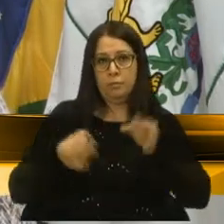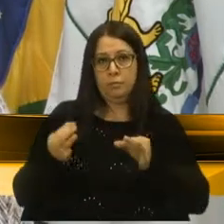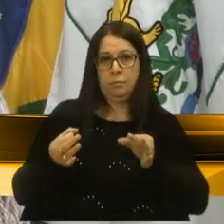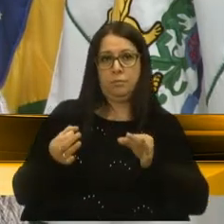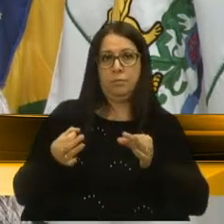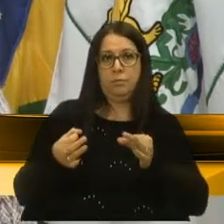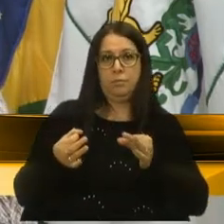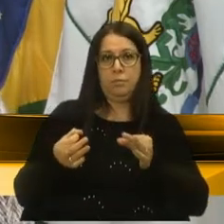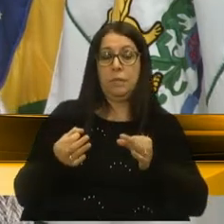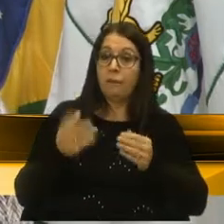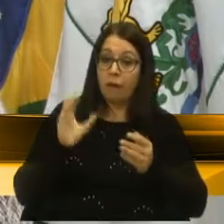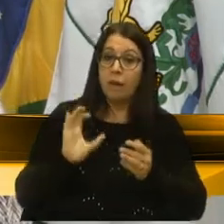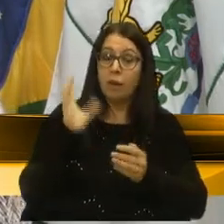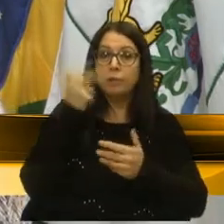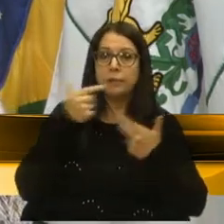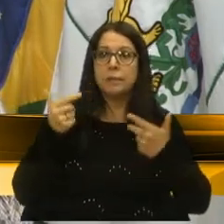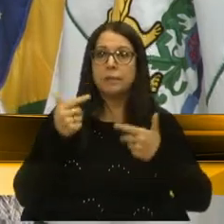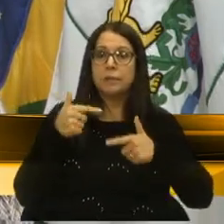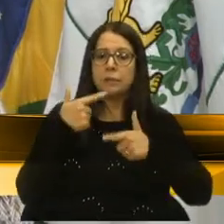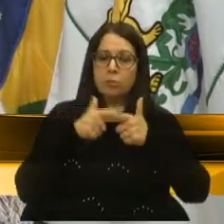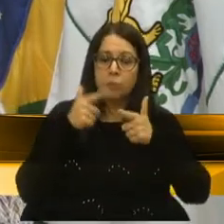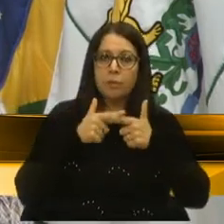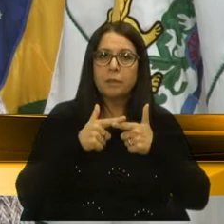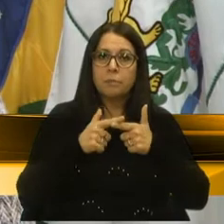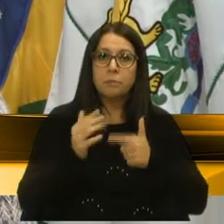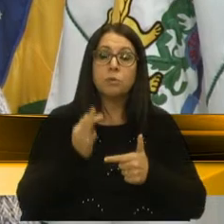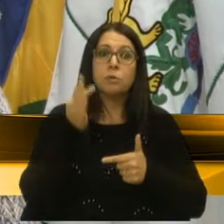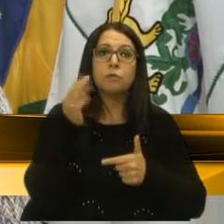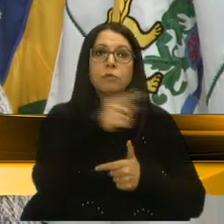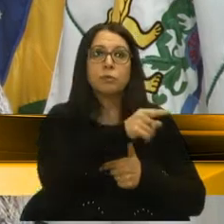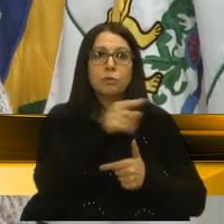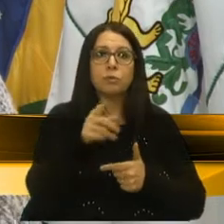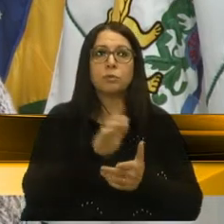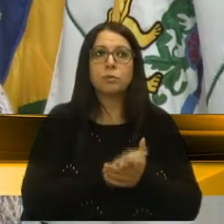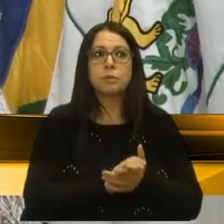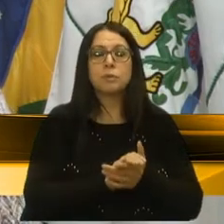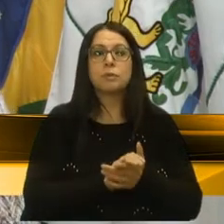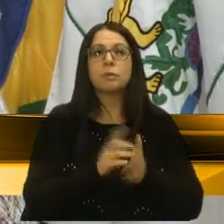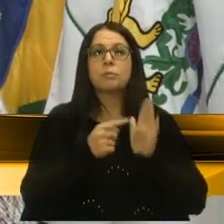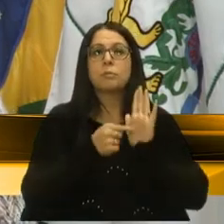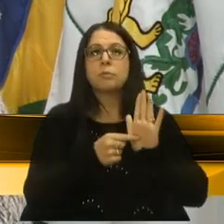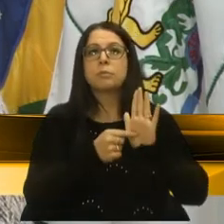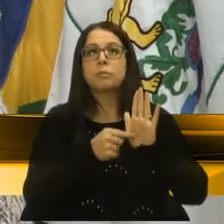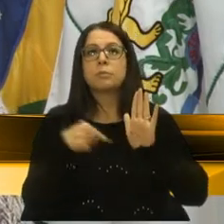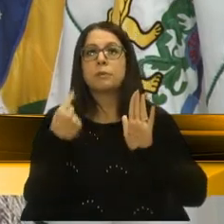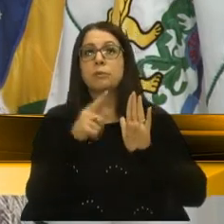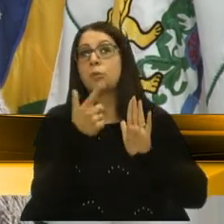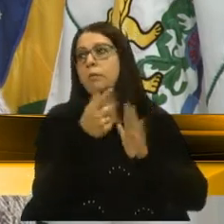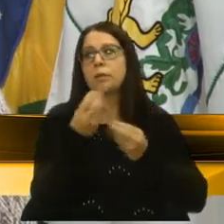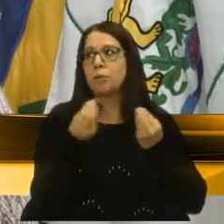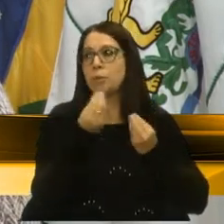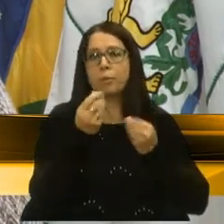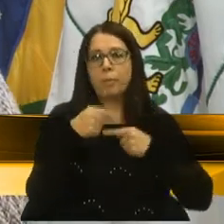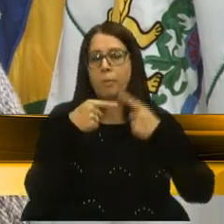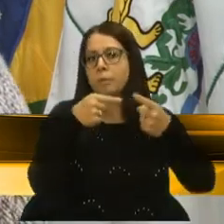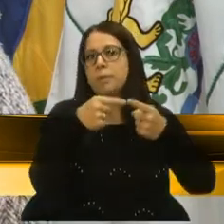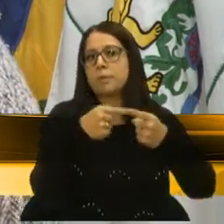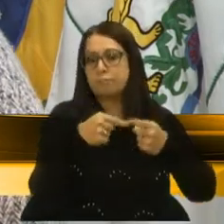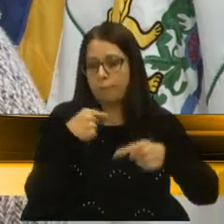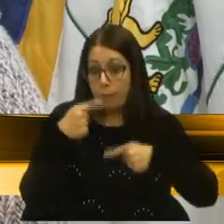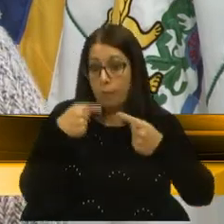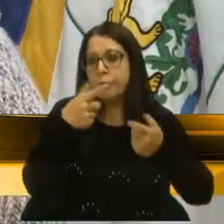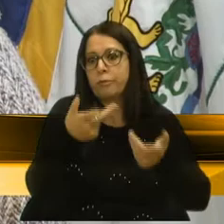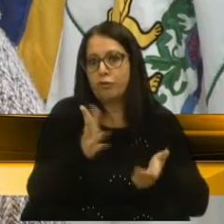vai gerar, né, grandes problemas aí futuros, apontamentos do Tribunal de Contas, porque não existe prorrogação da